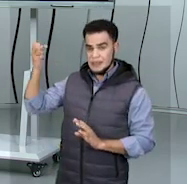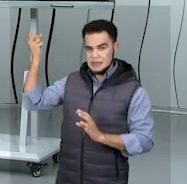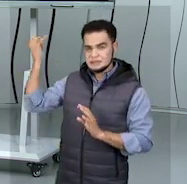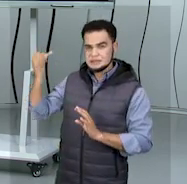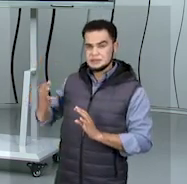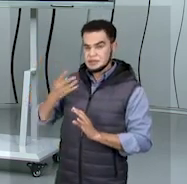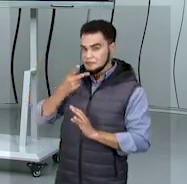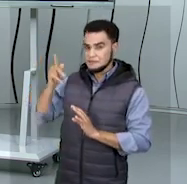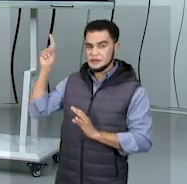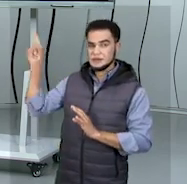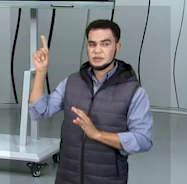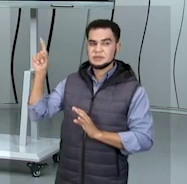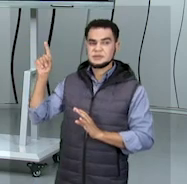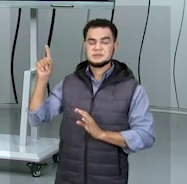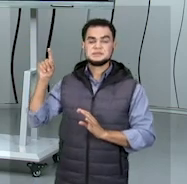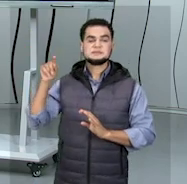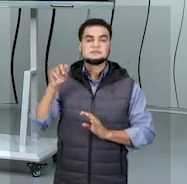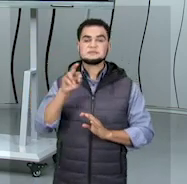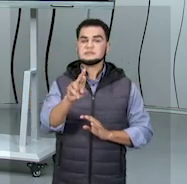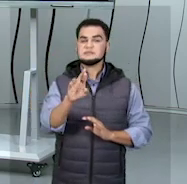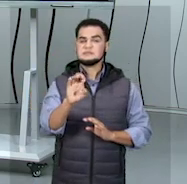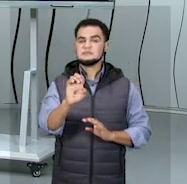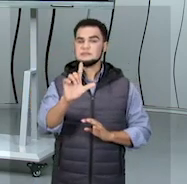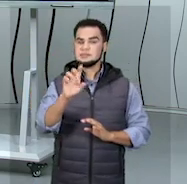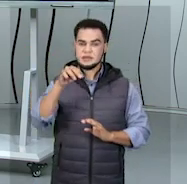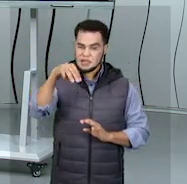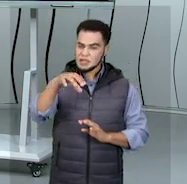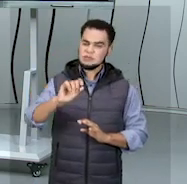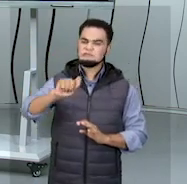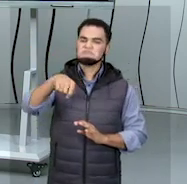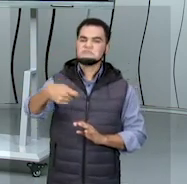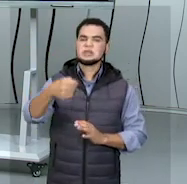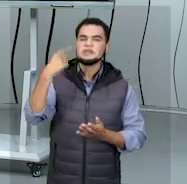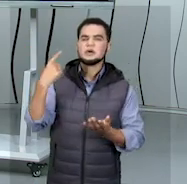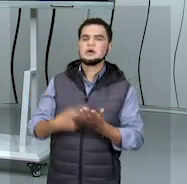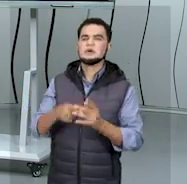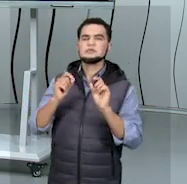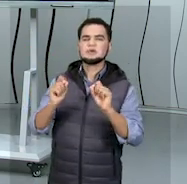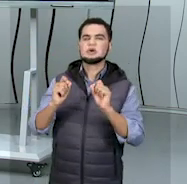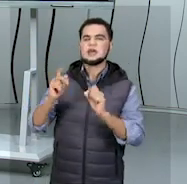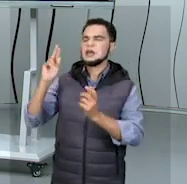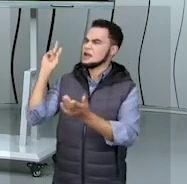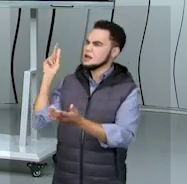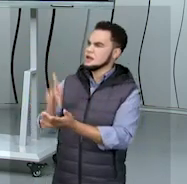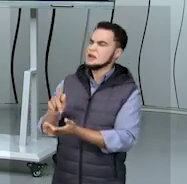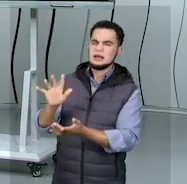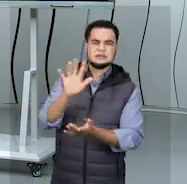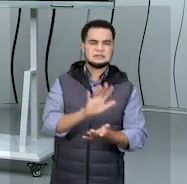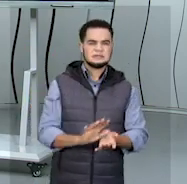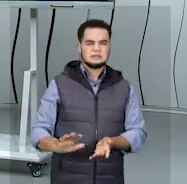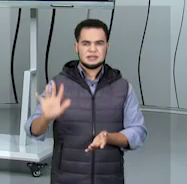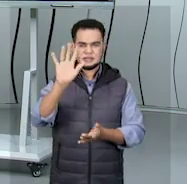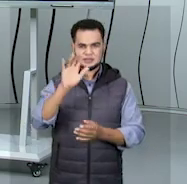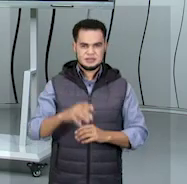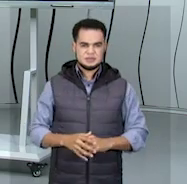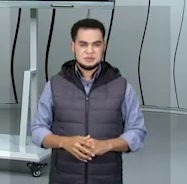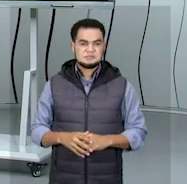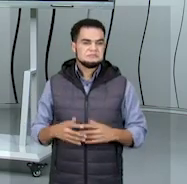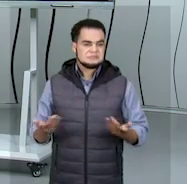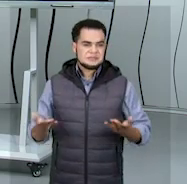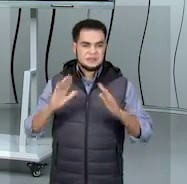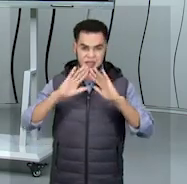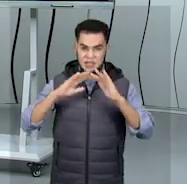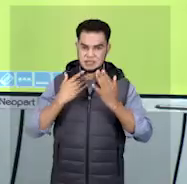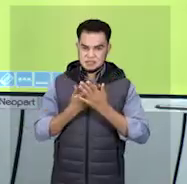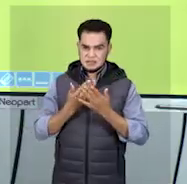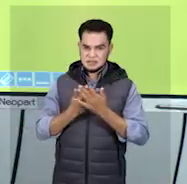realismo tem um compromisso com a realidade. Então, essa escola literária tem